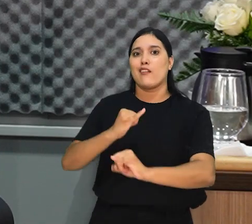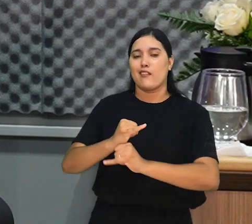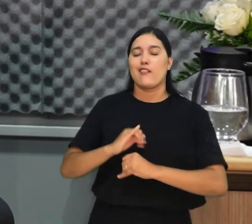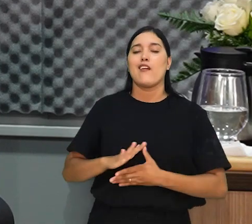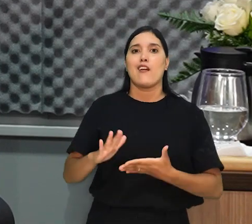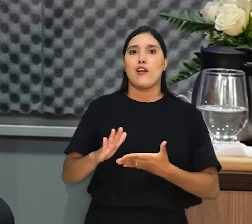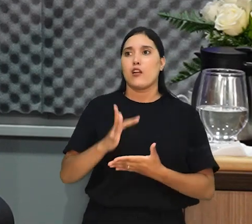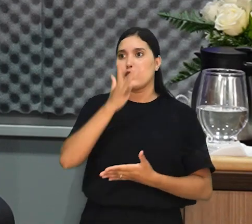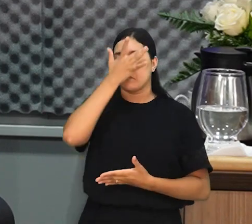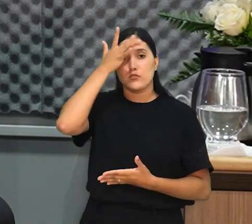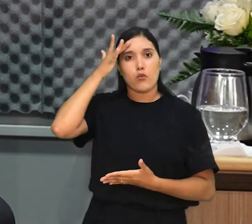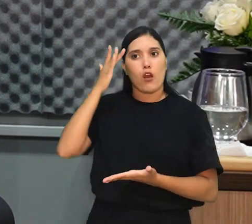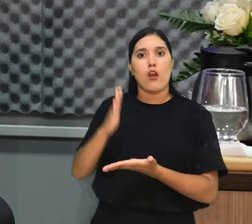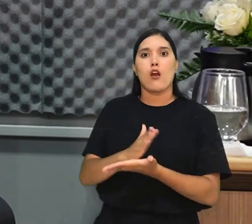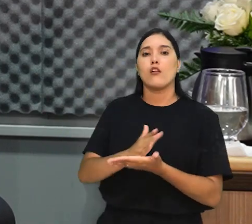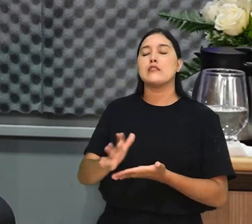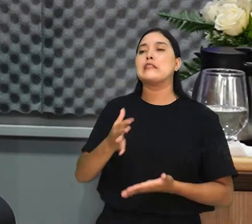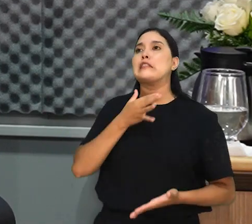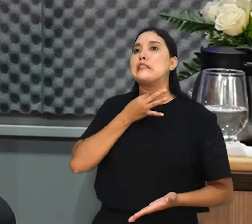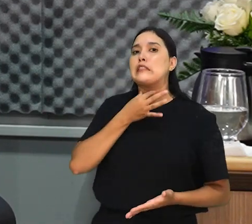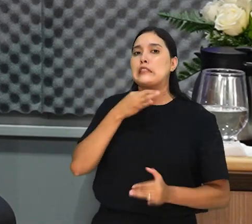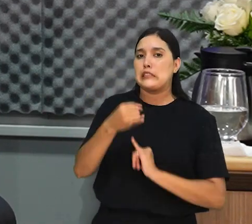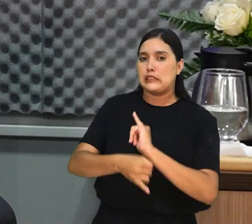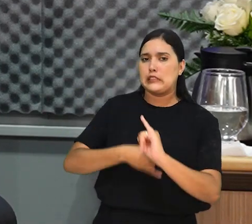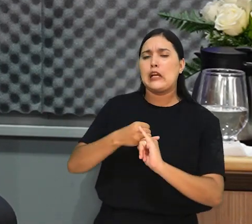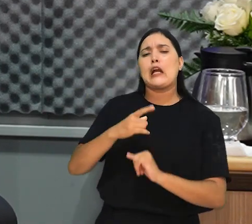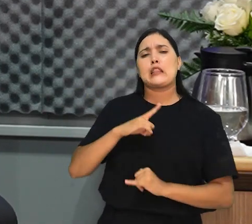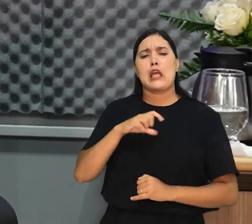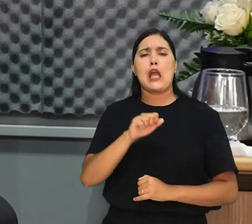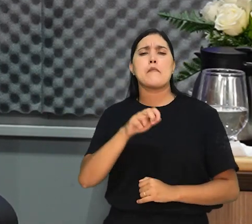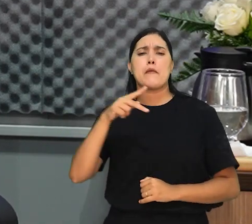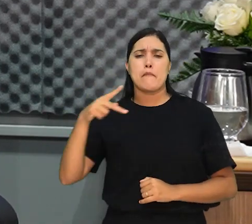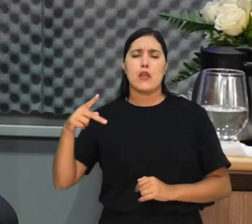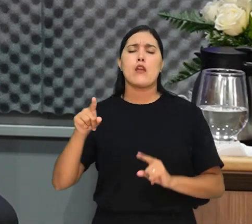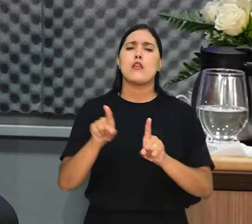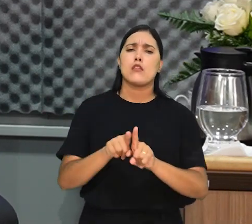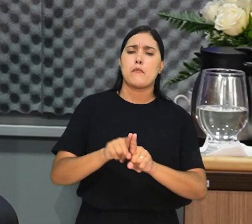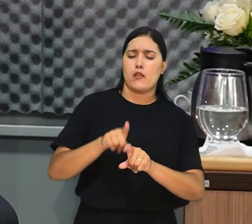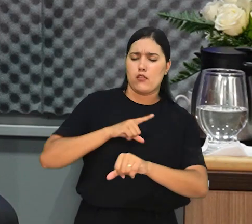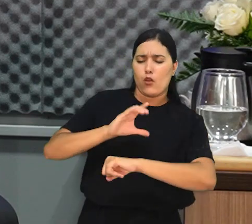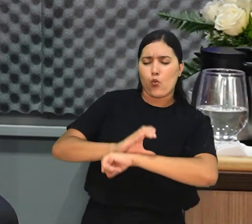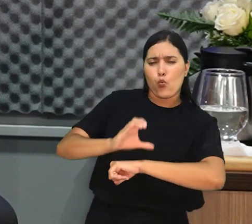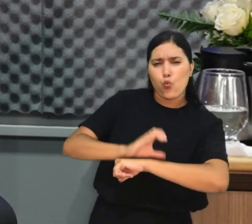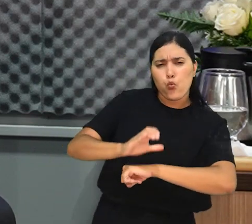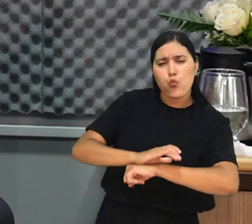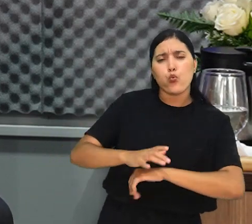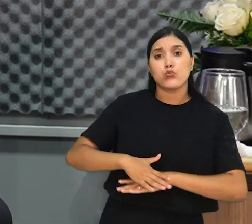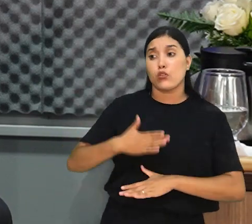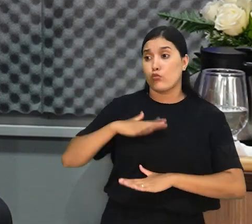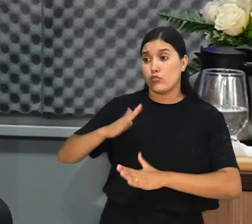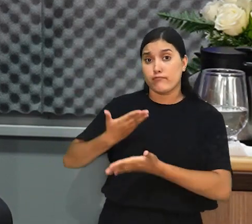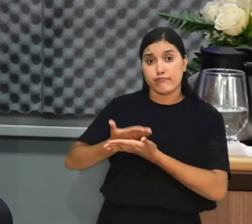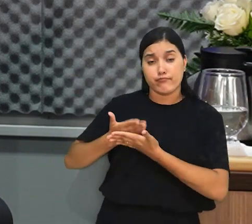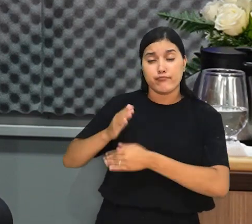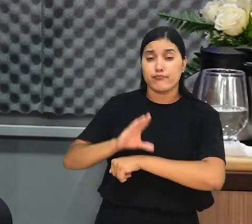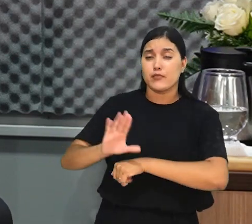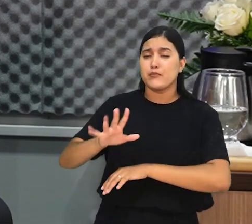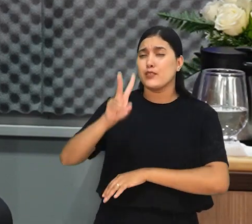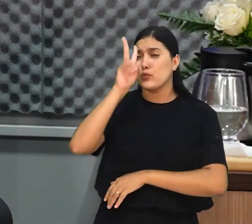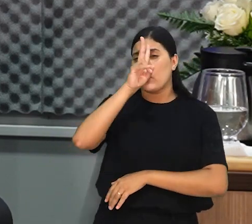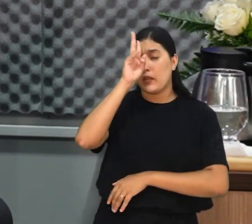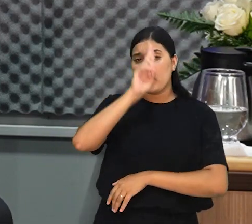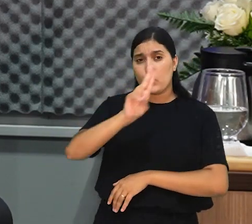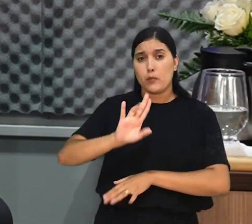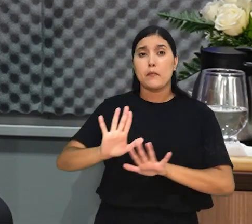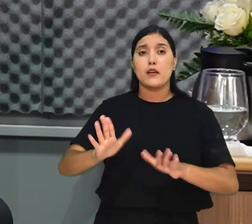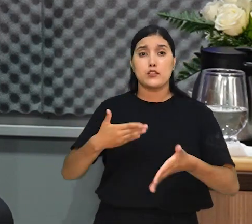que vivem para a internet. Temos aí aplicativos, temos muitos cursos. Inclusive, eu já fiz vários, mas eu não estou lembrada